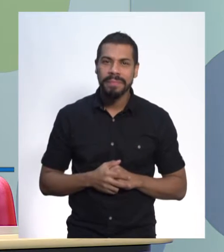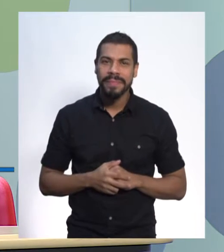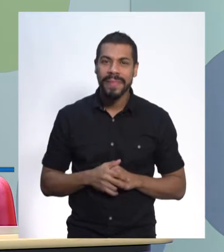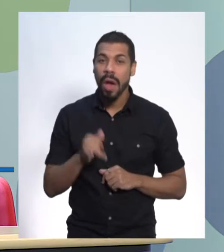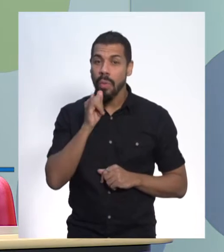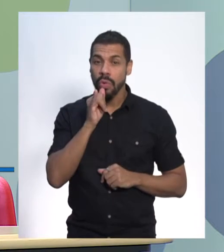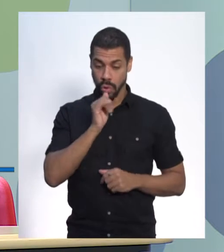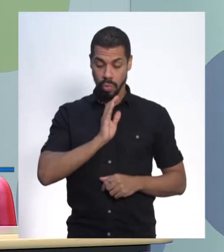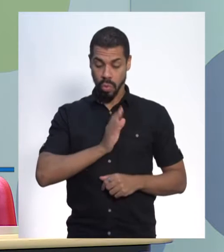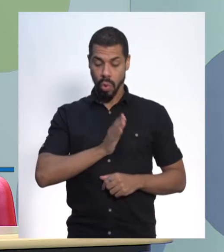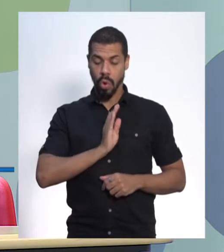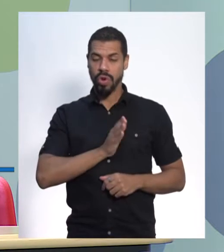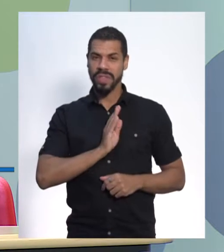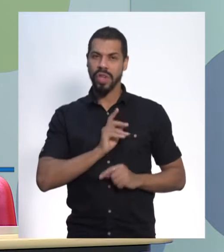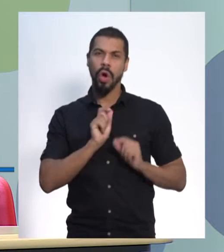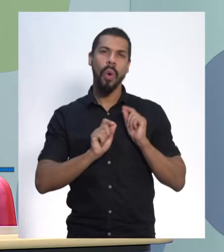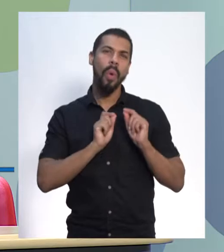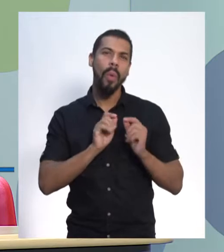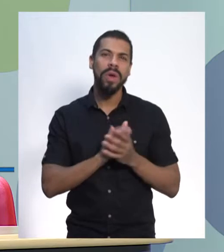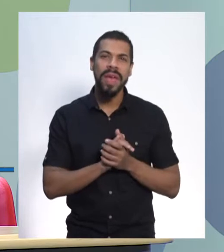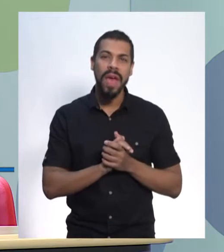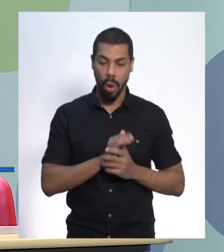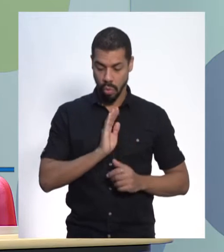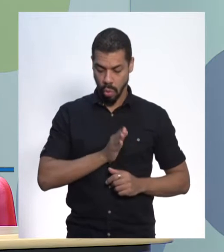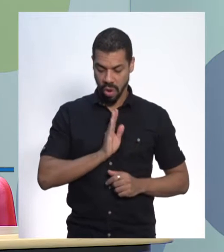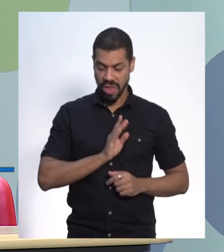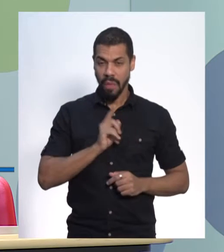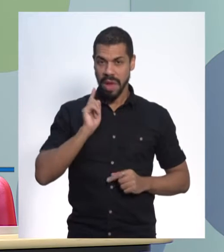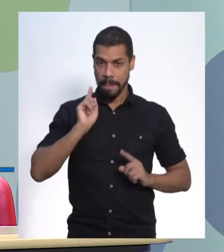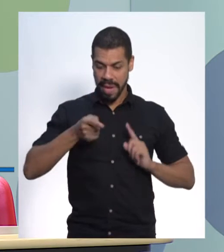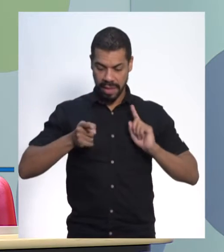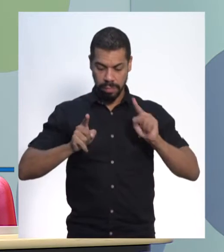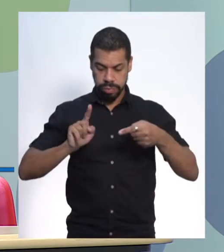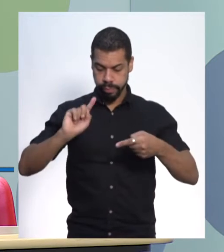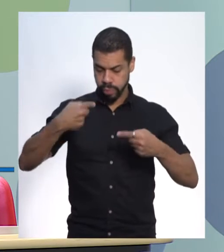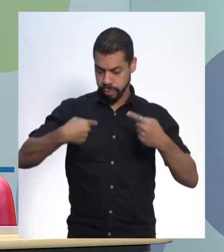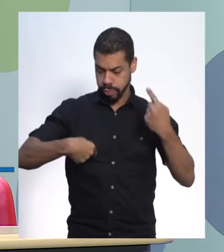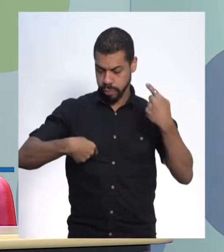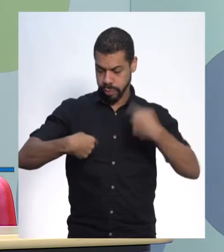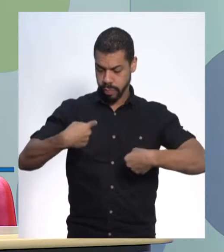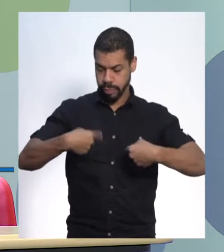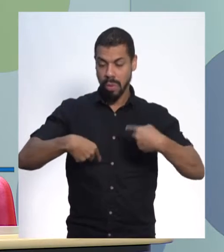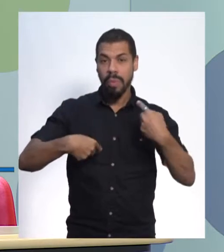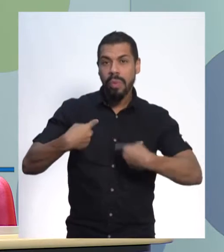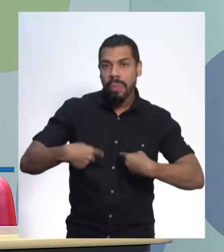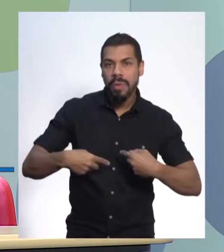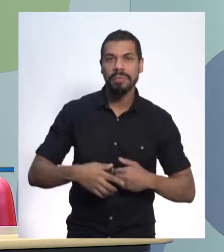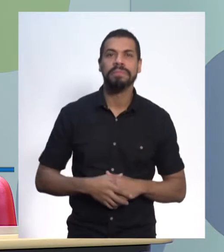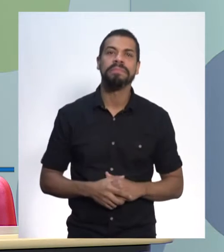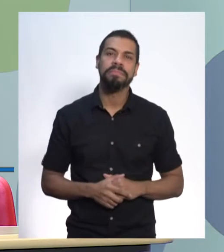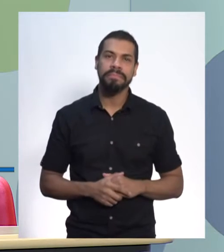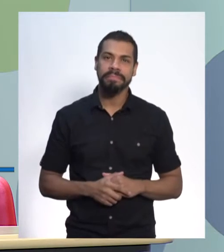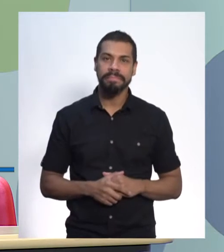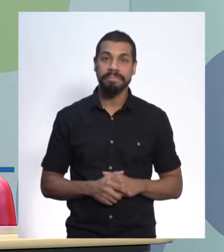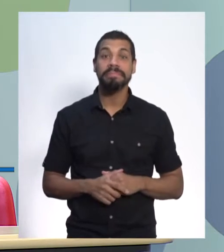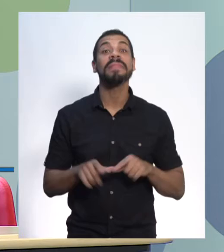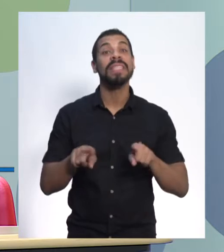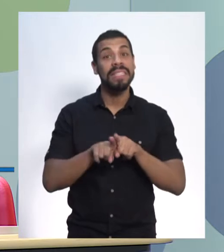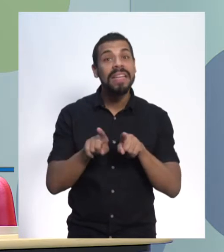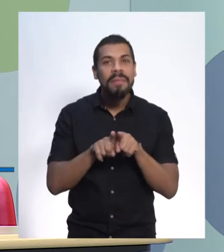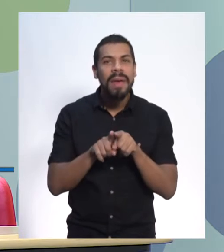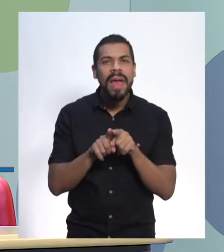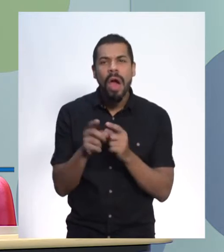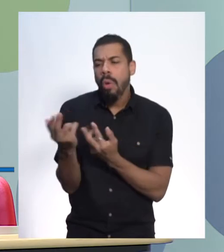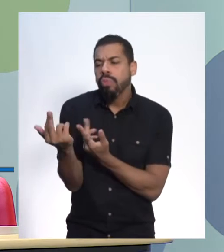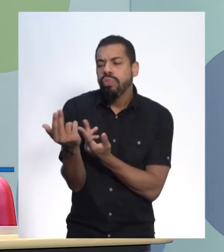é o coração? O coração é aquele que manda na minha vida, é aquele que me impulsiona, são as minhas paixões. Continuando, adequação ao público, né?